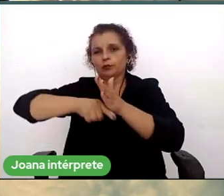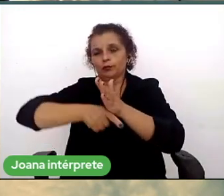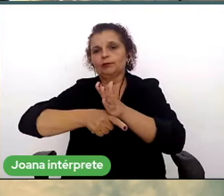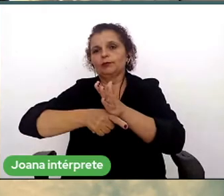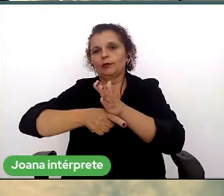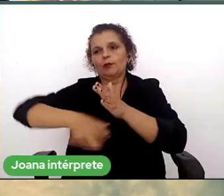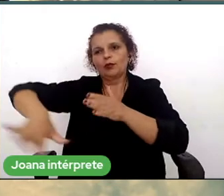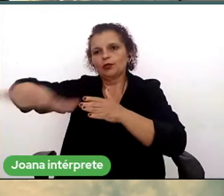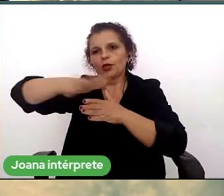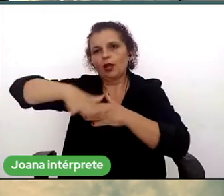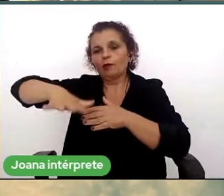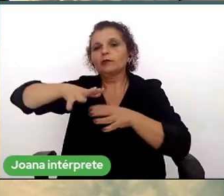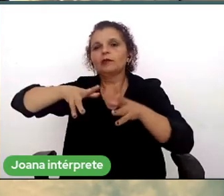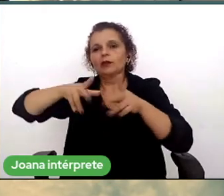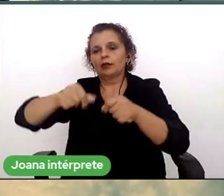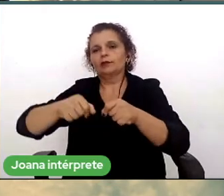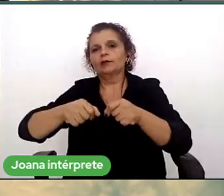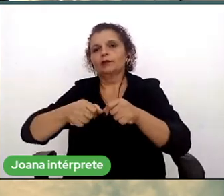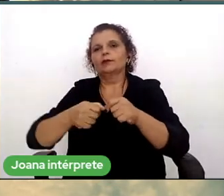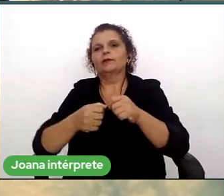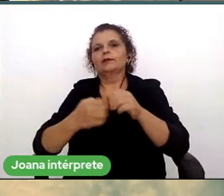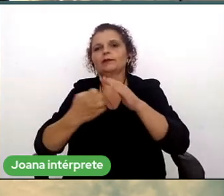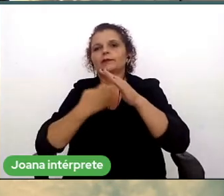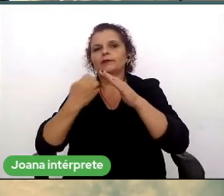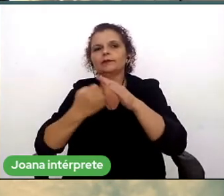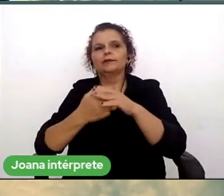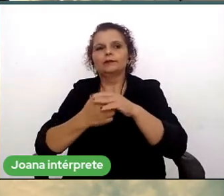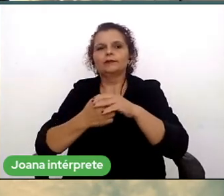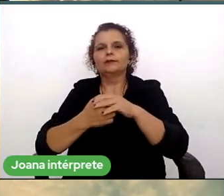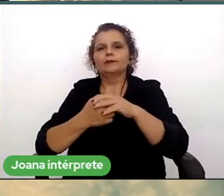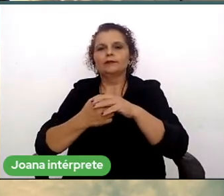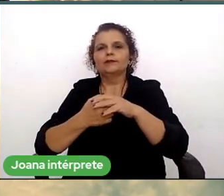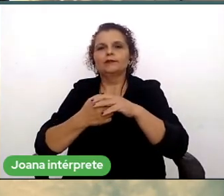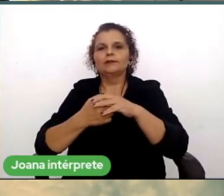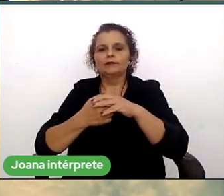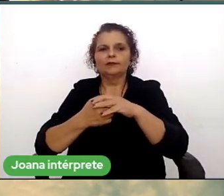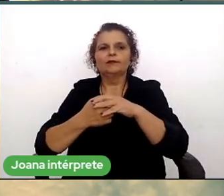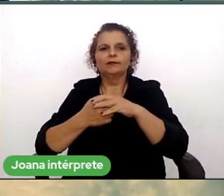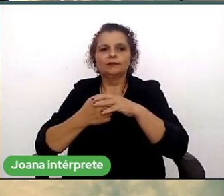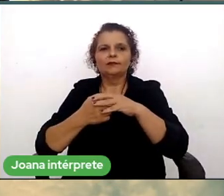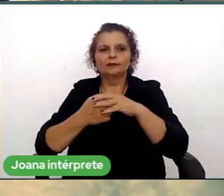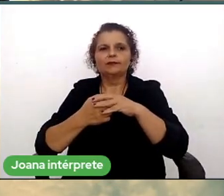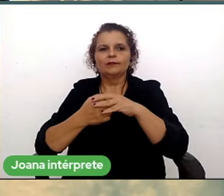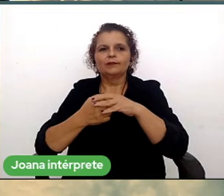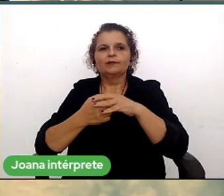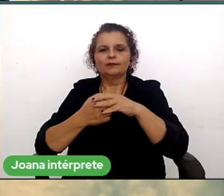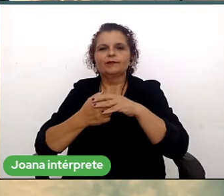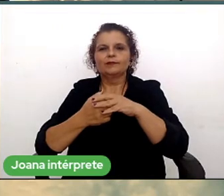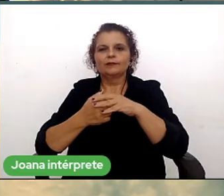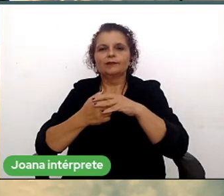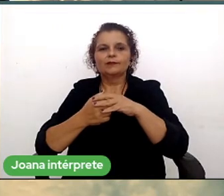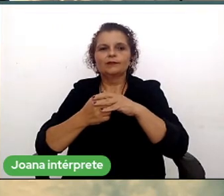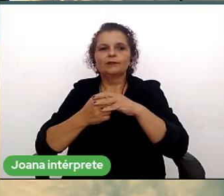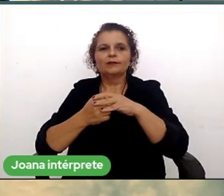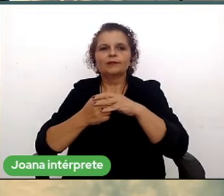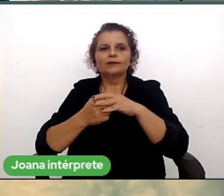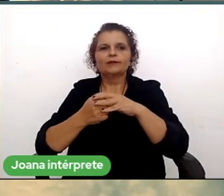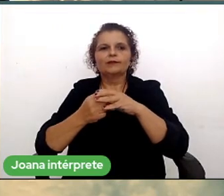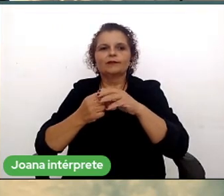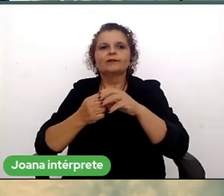mais geral da nossa comunidade nas alturas Global Então isso acaba sendo um ponto super importante em diferentes pontos